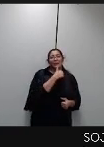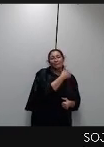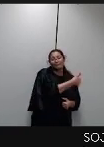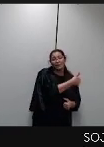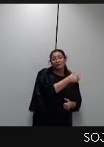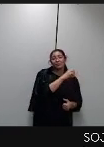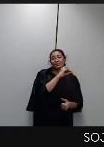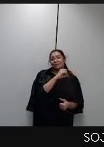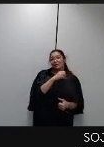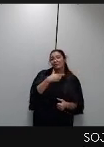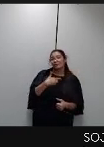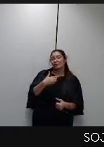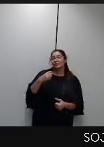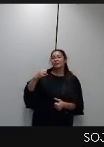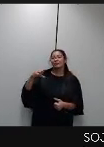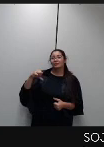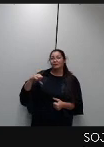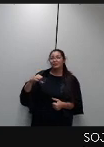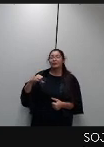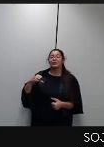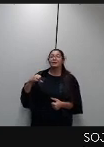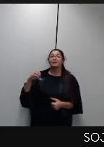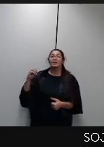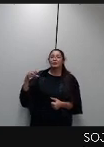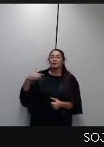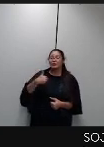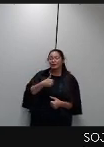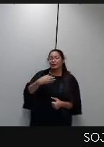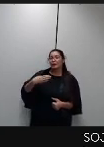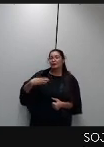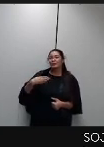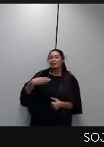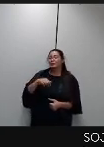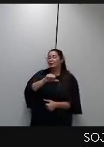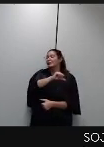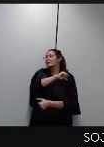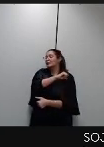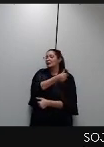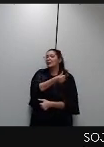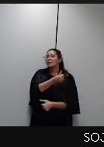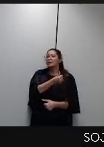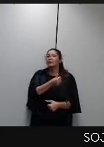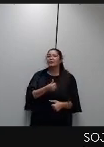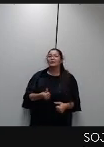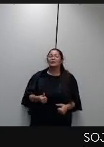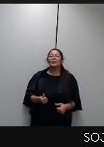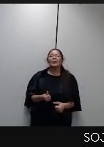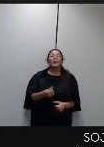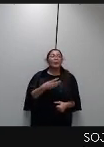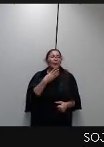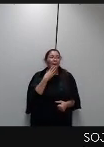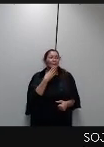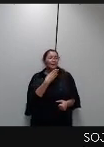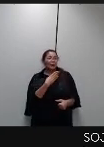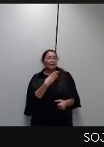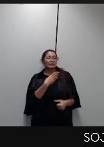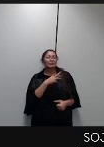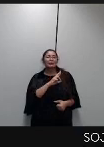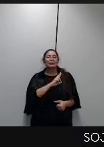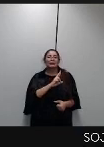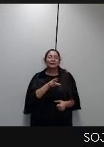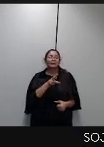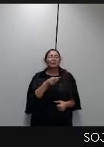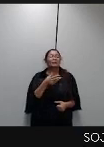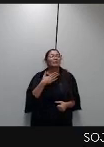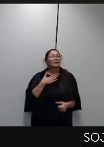10 2604 do Rio de Janeiro com a permissão do relator como destaque é meu eu